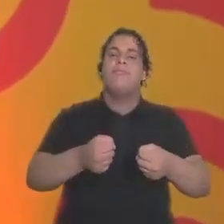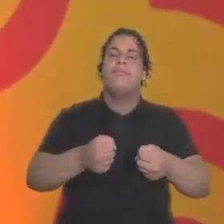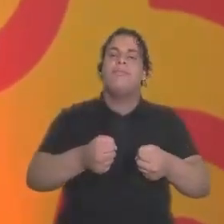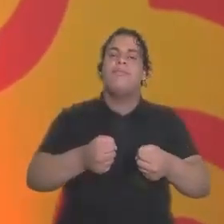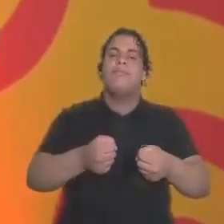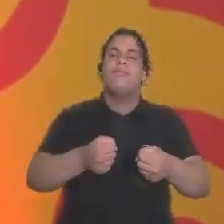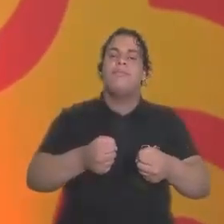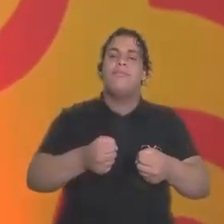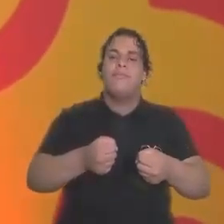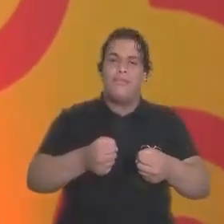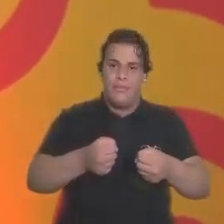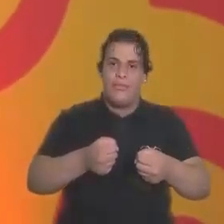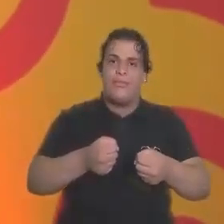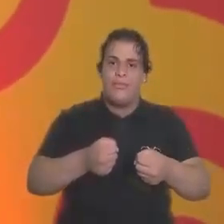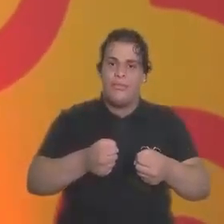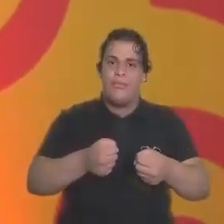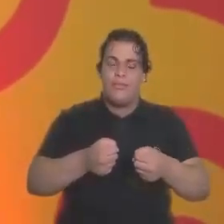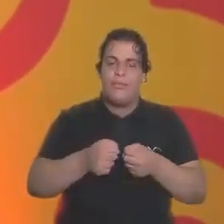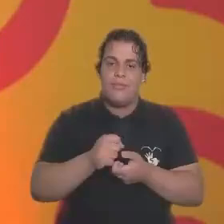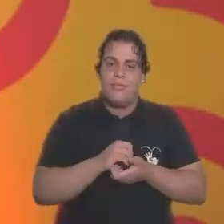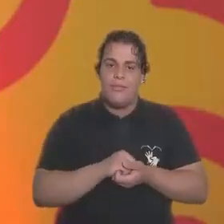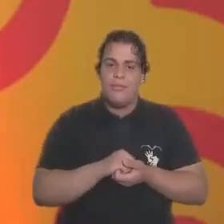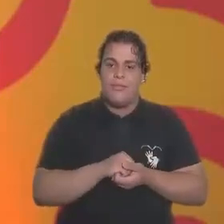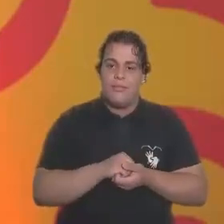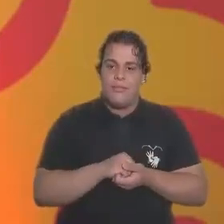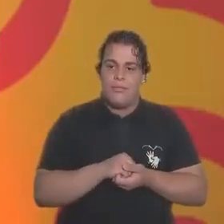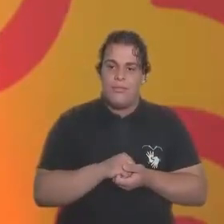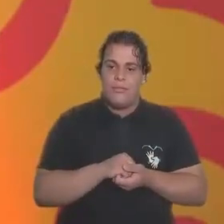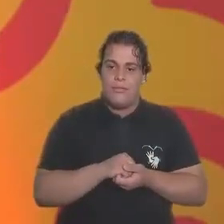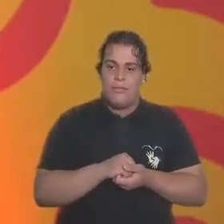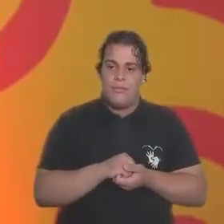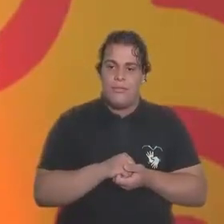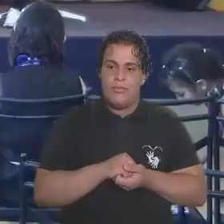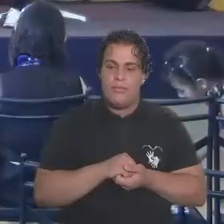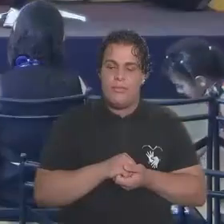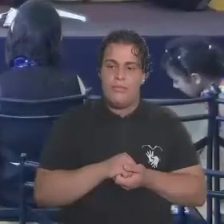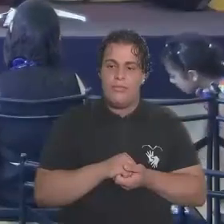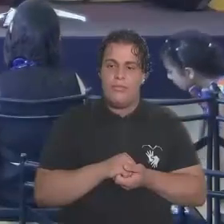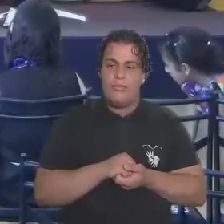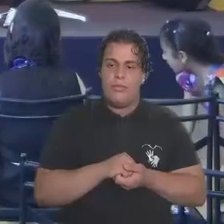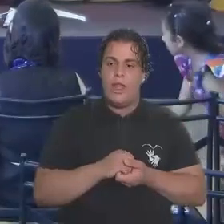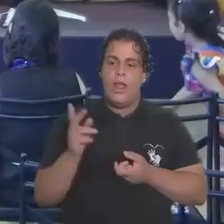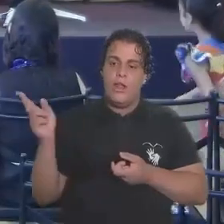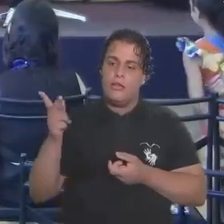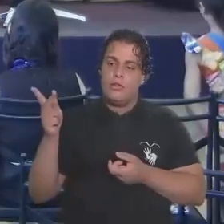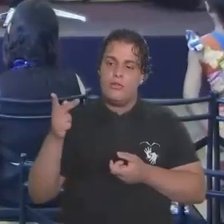está construindo para o futuro, né? Eu estava conversando com o Rafael há algum tempo